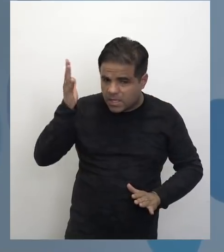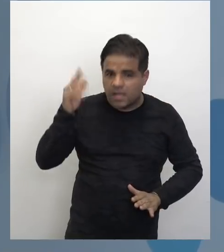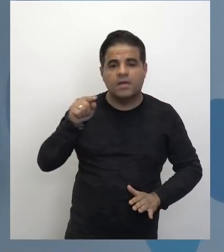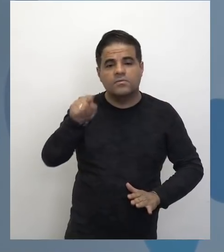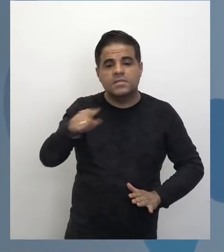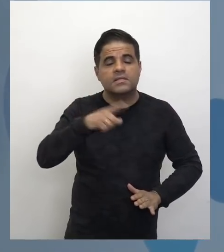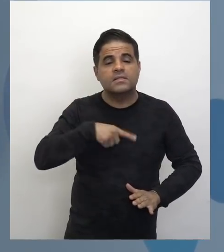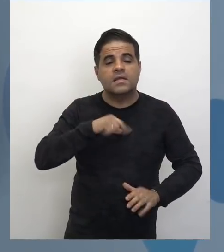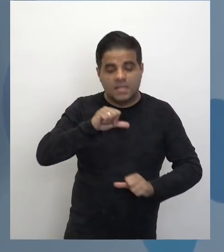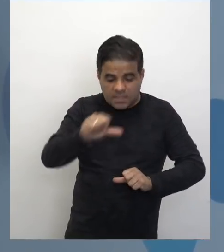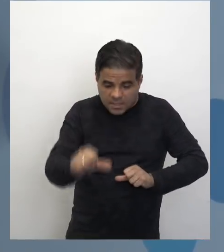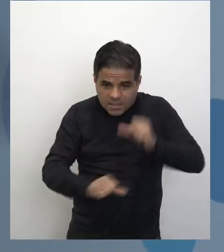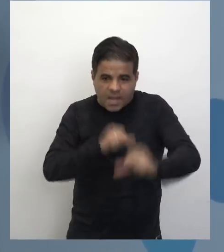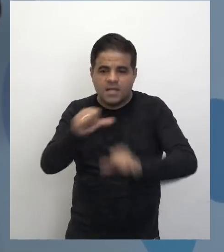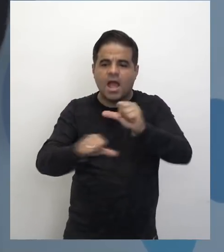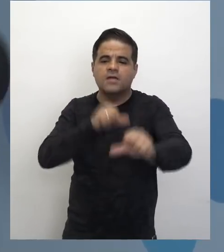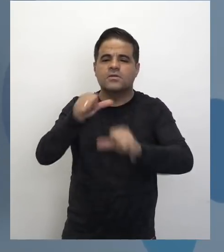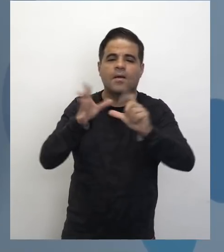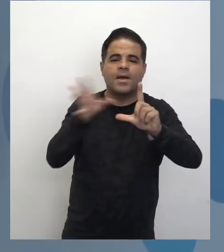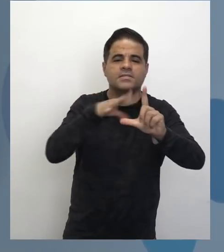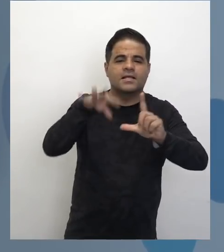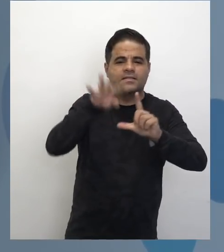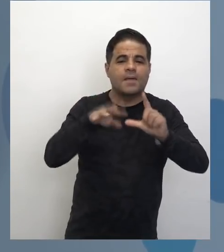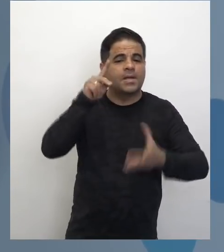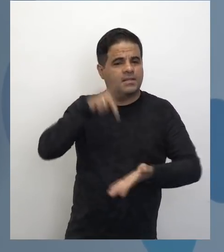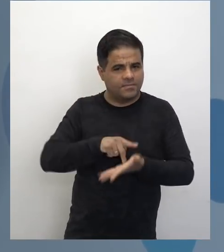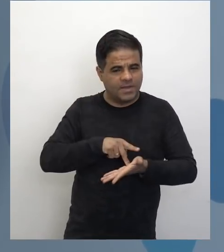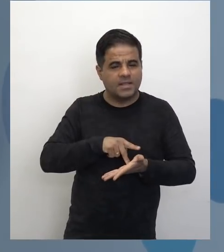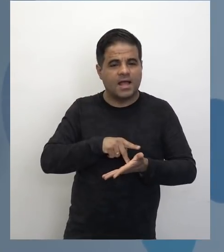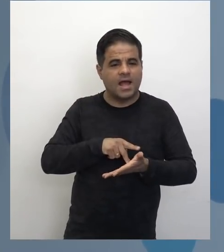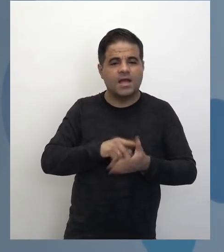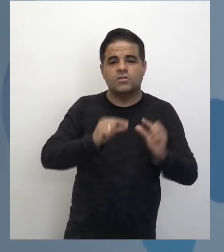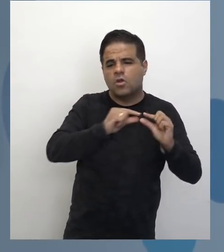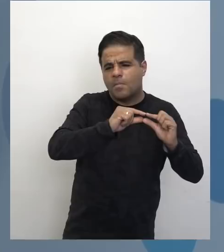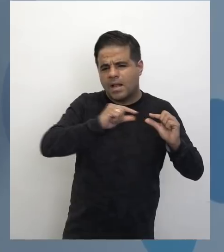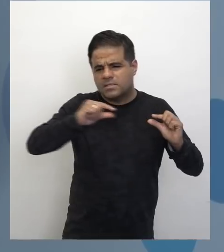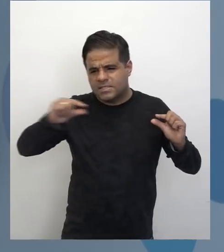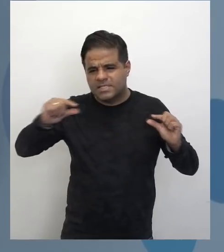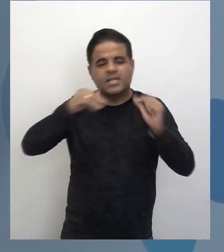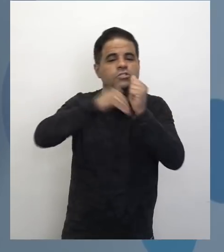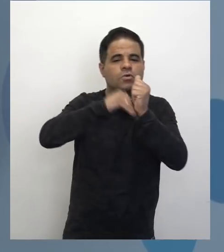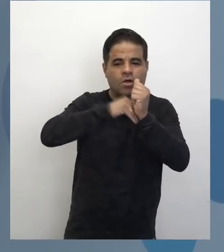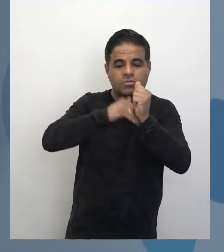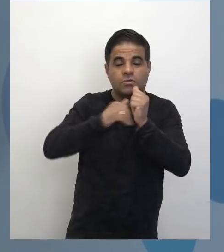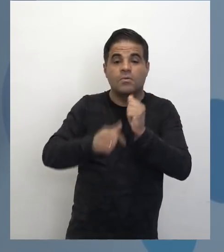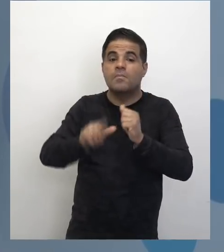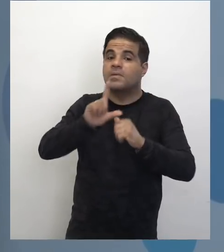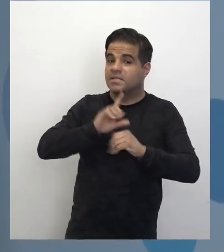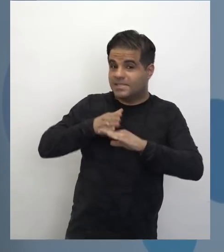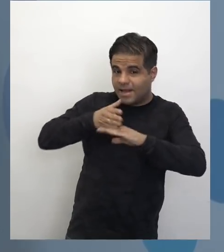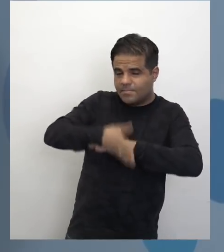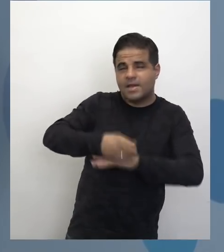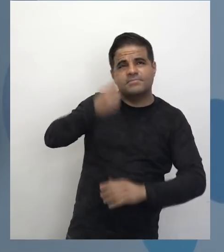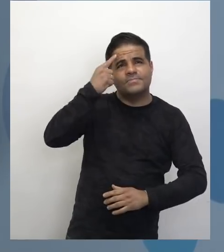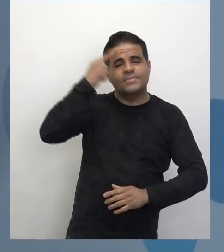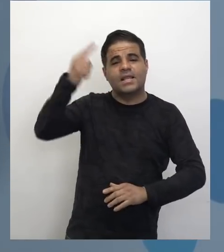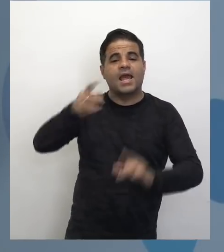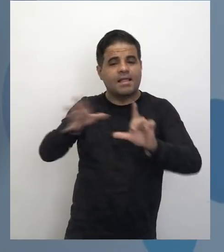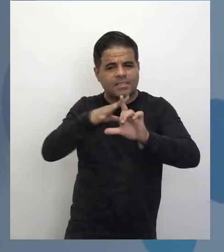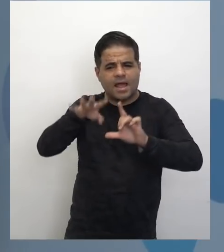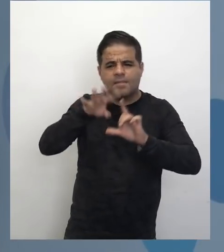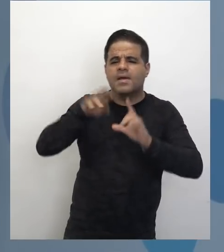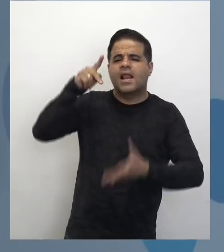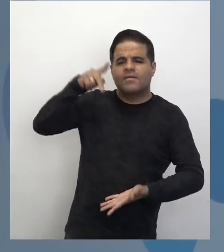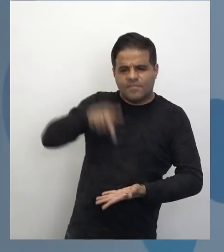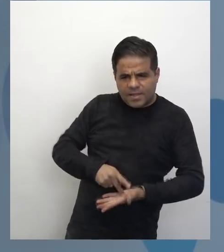você tem que transformar essa tabela da verdade em uma linha de código. Mas ela antes passa pela ideia da tabela da verdade,